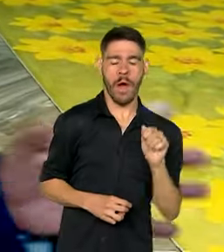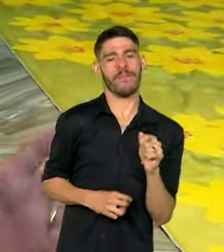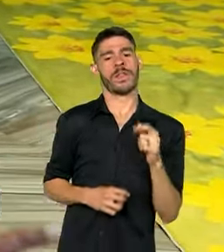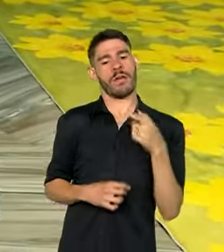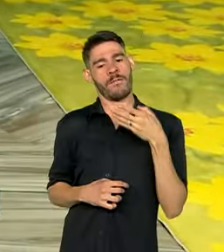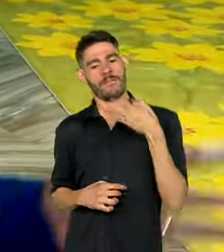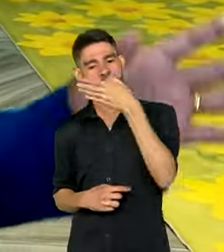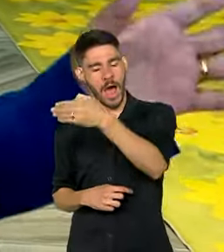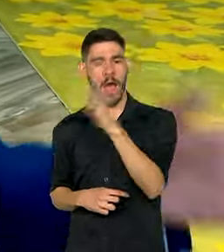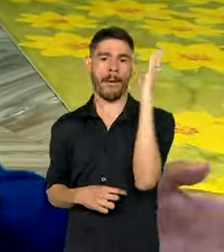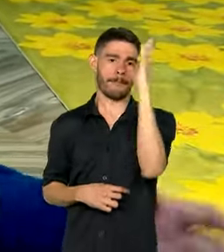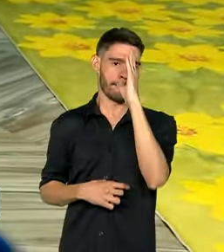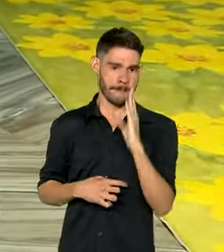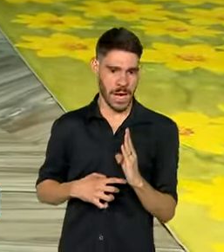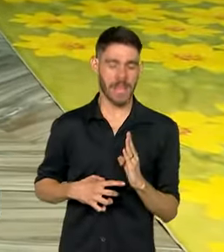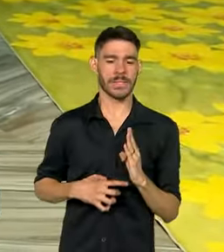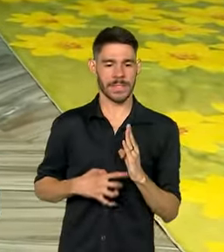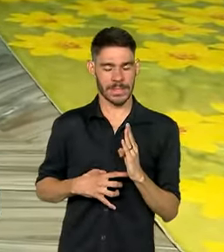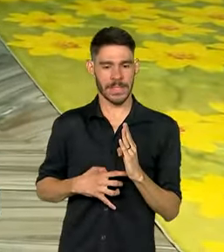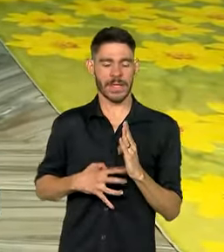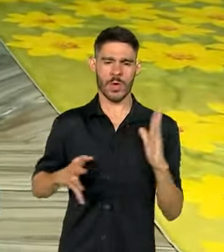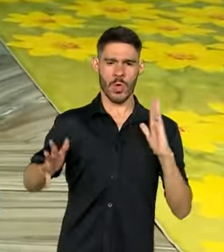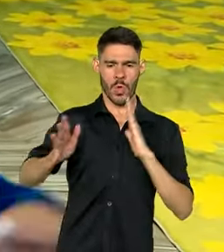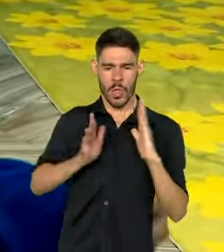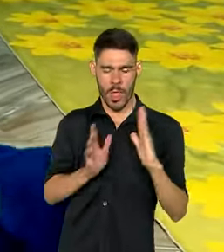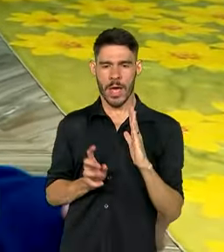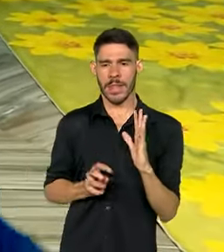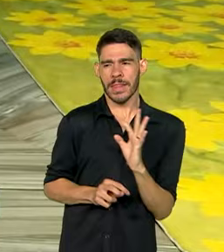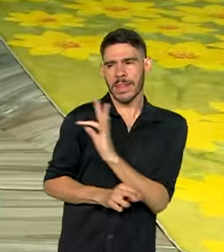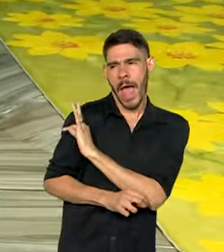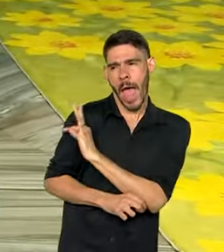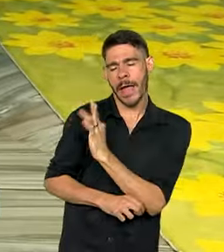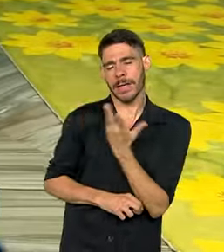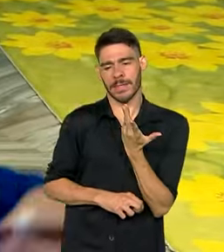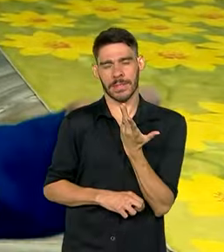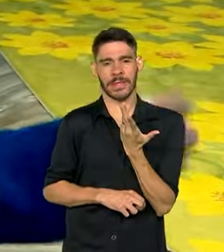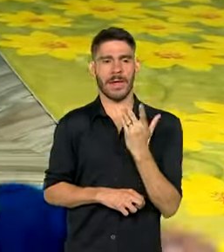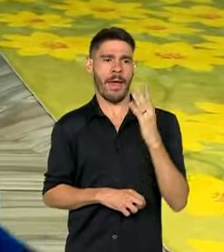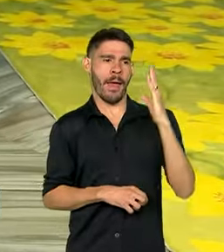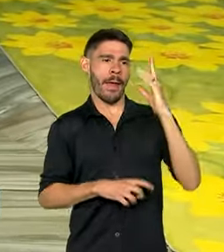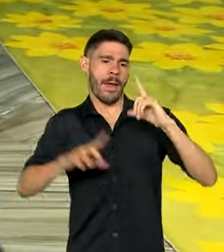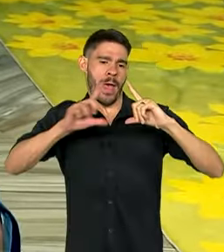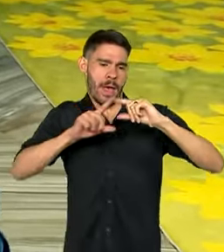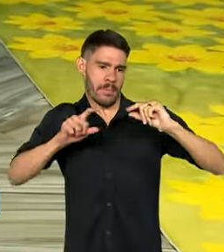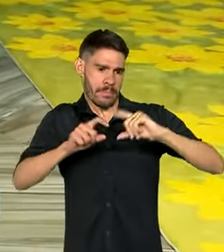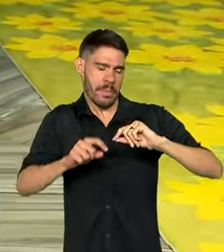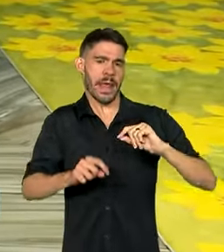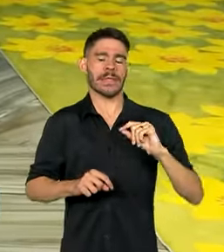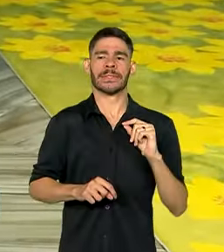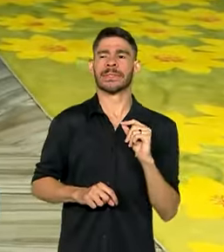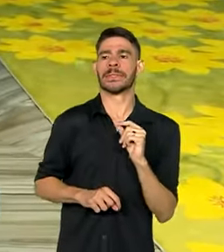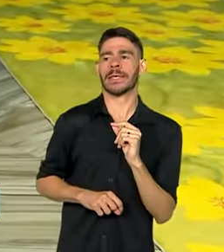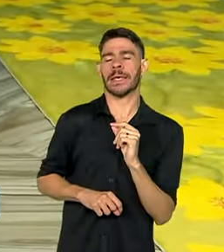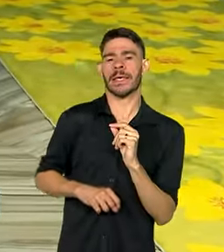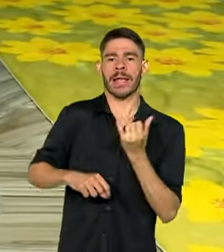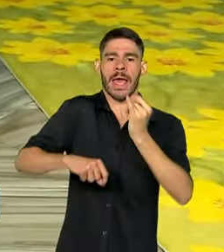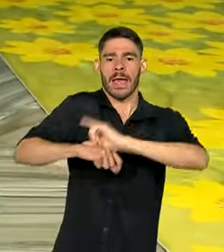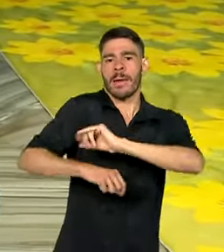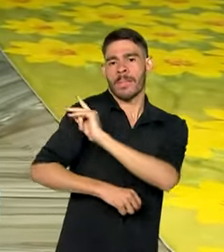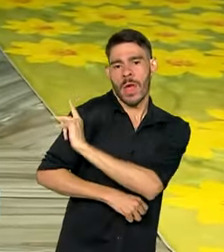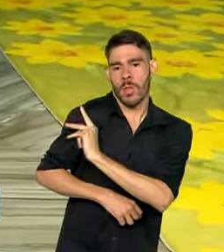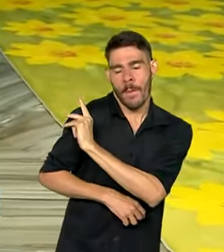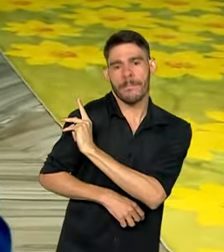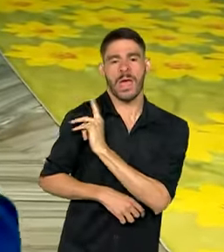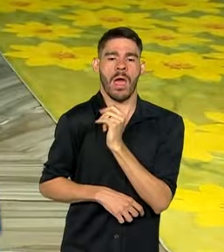ir ao Brasil já nessa fase técnica, tanto em Brasília, em Teresina, no Rio de